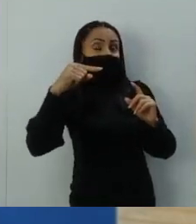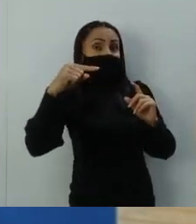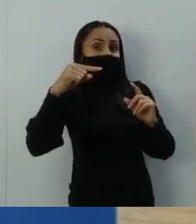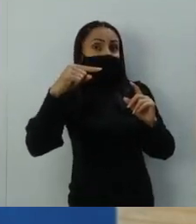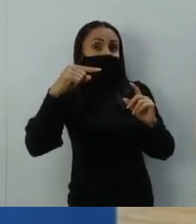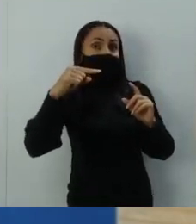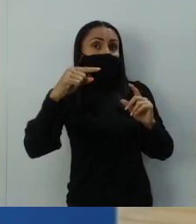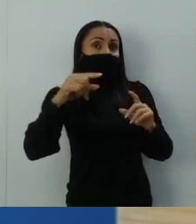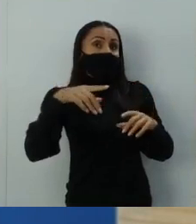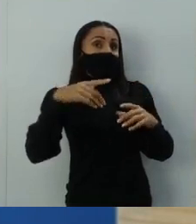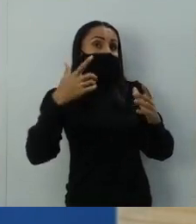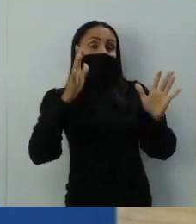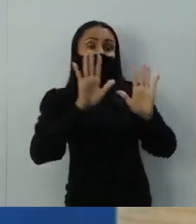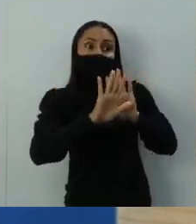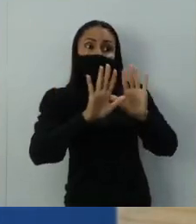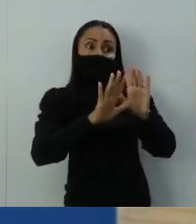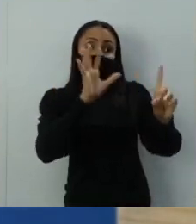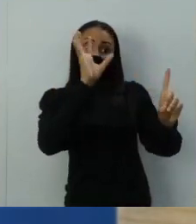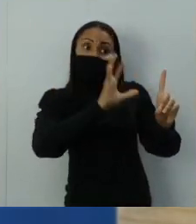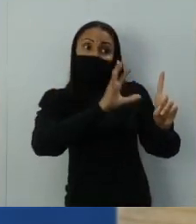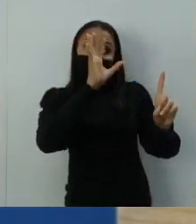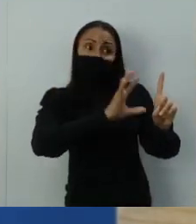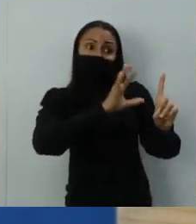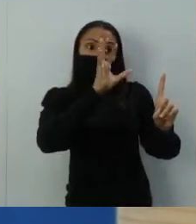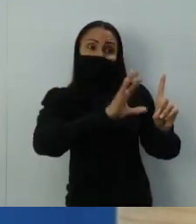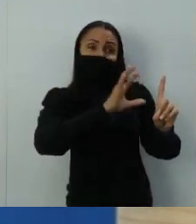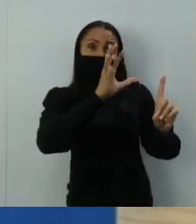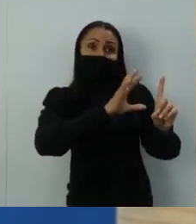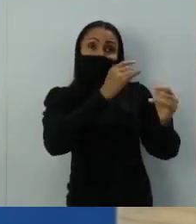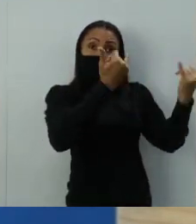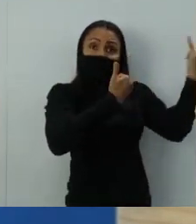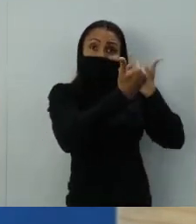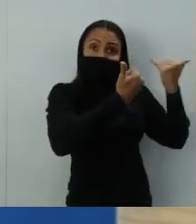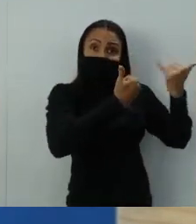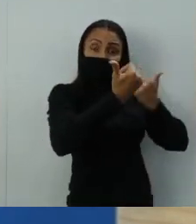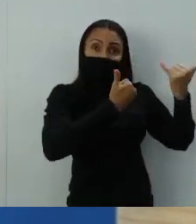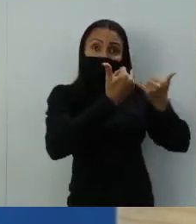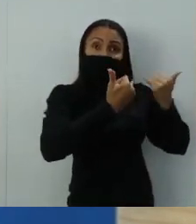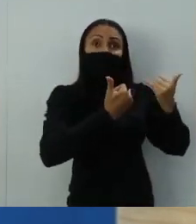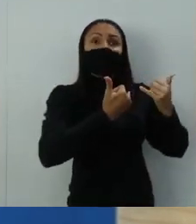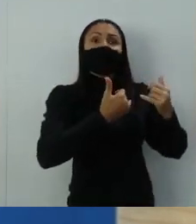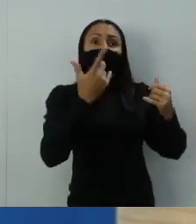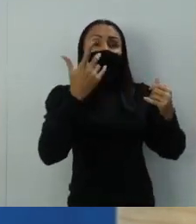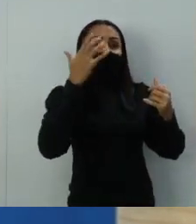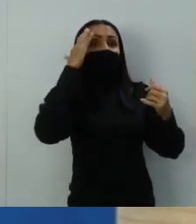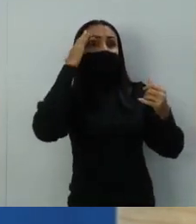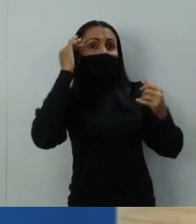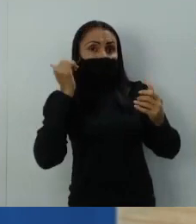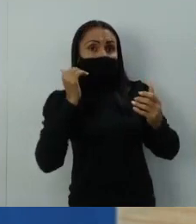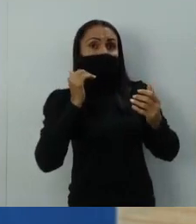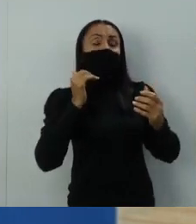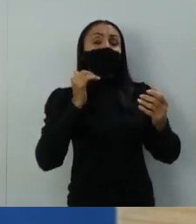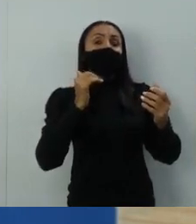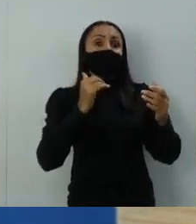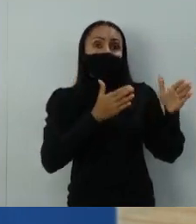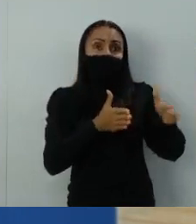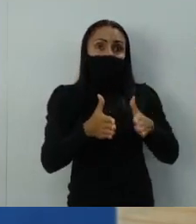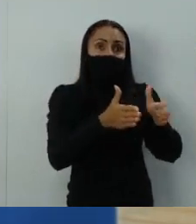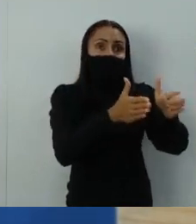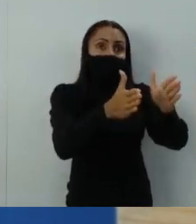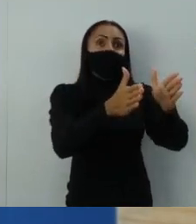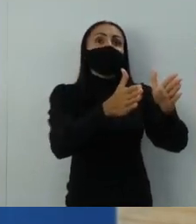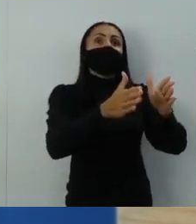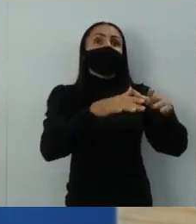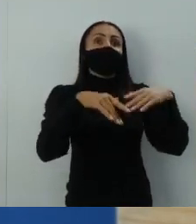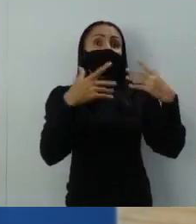por aquilo que fala, porque ele realmente sabe o caminho que deve seguir, por ser uma pessoa que estuda